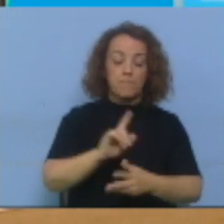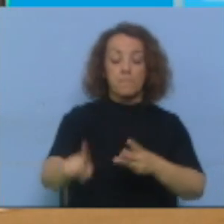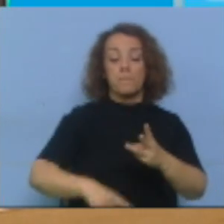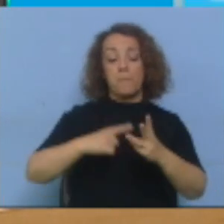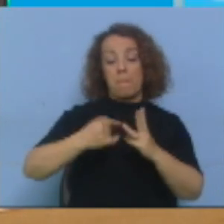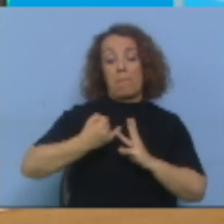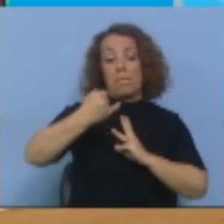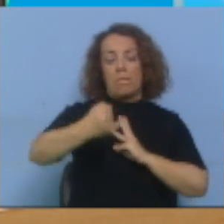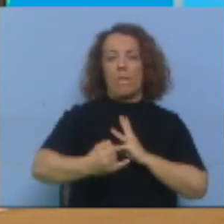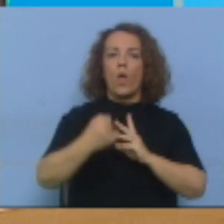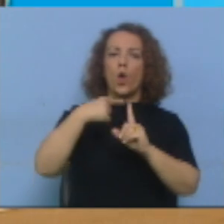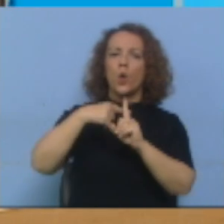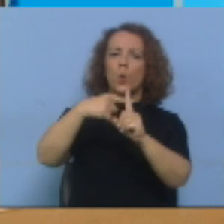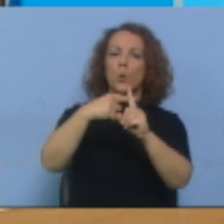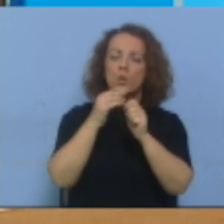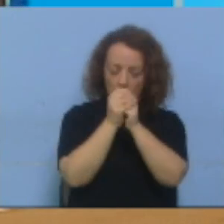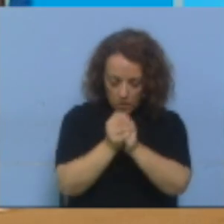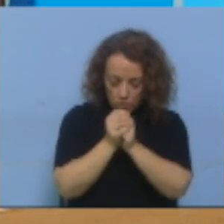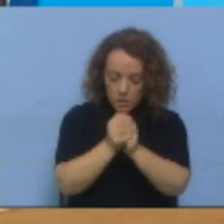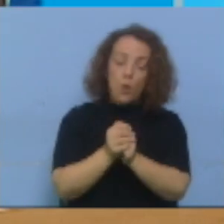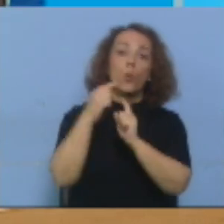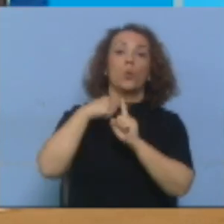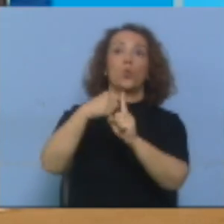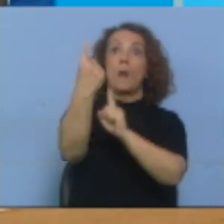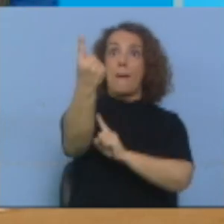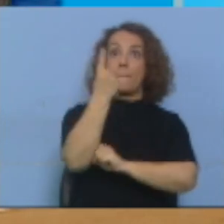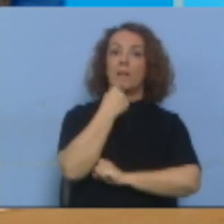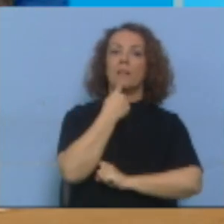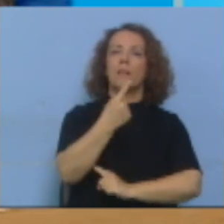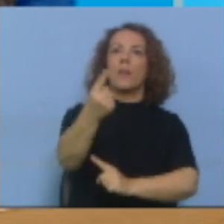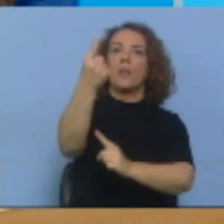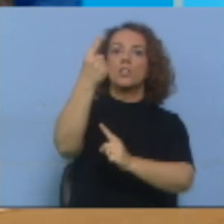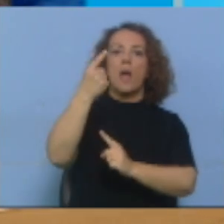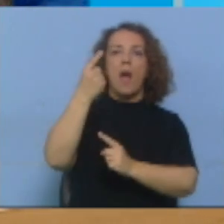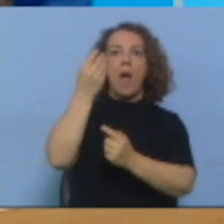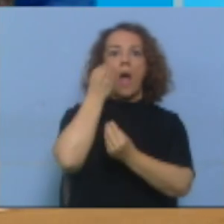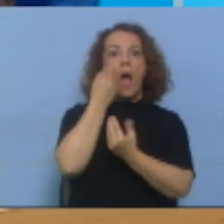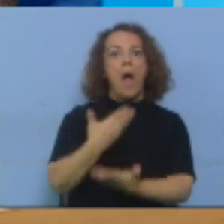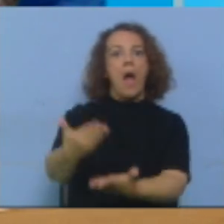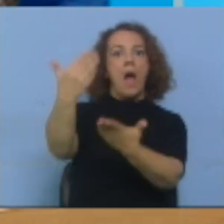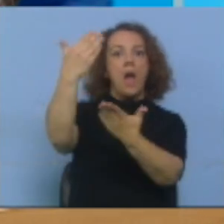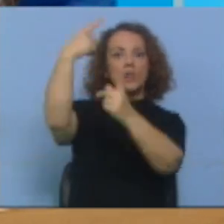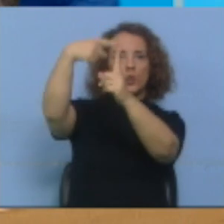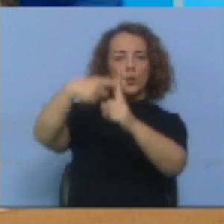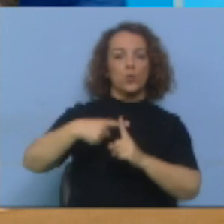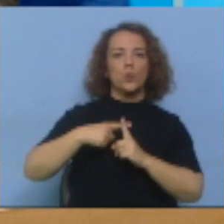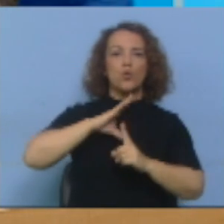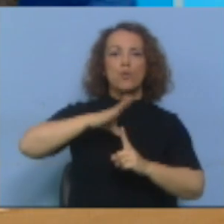cruz, em que a cruz é apresentada e por 3 vezes se diz: eis o madeiro da cruz, no qual esteve suspensa a salvação do